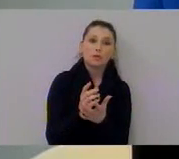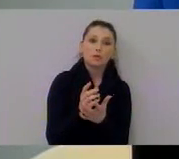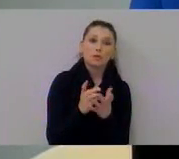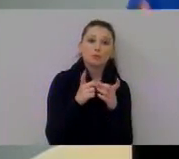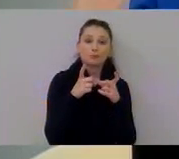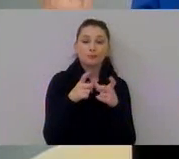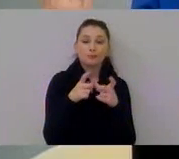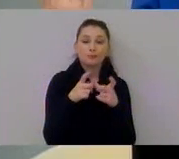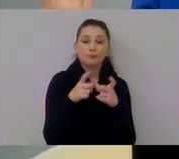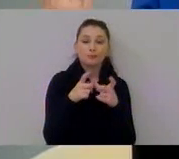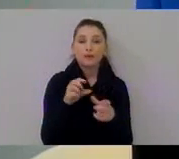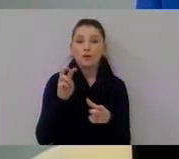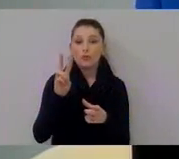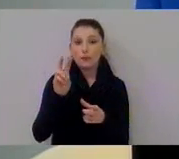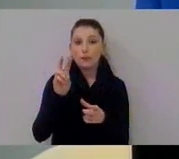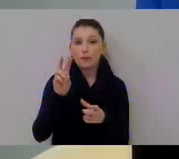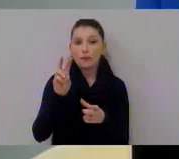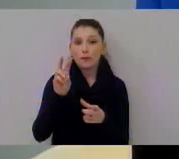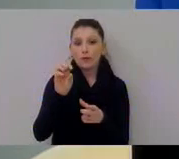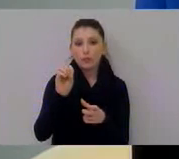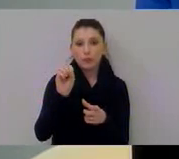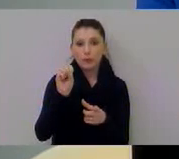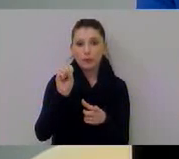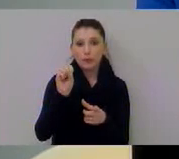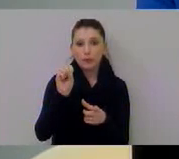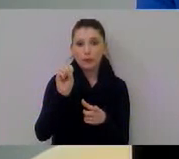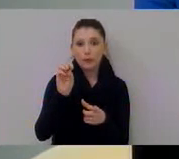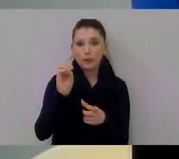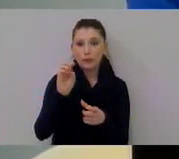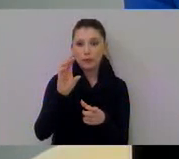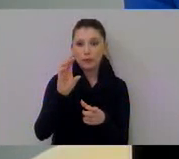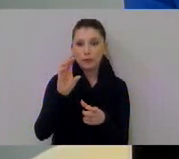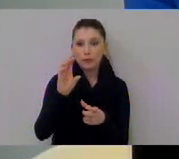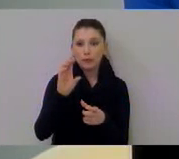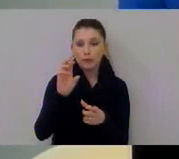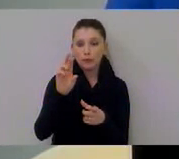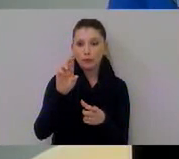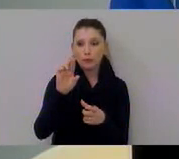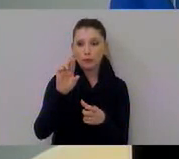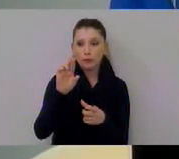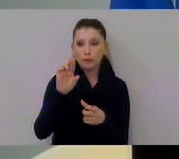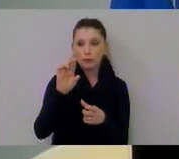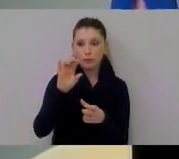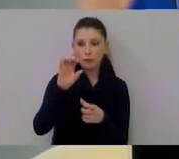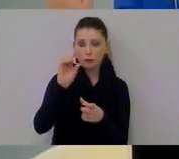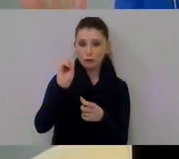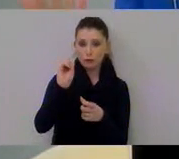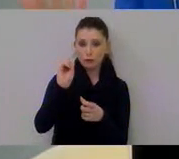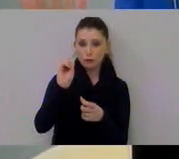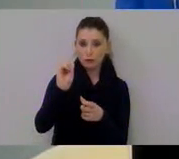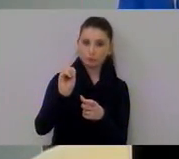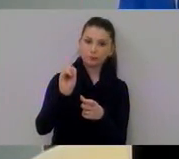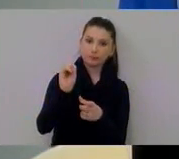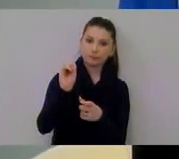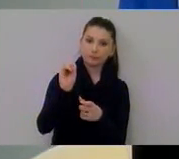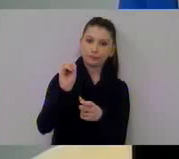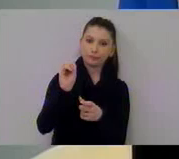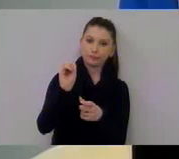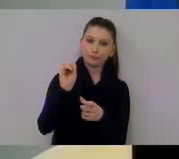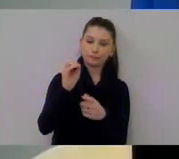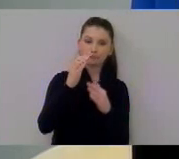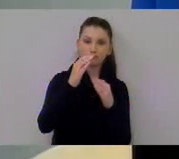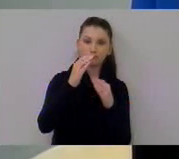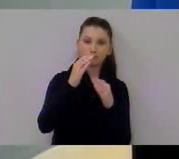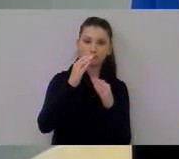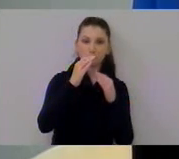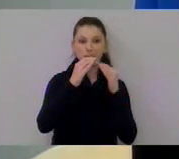só para a gente poder refletir sobre a estrutura física destas escolas.